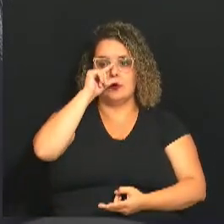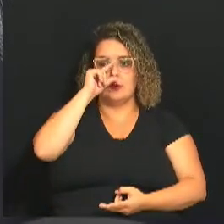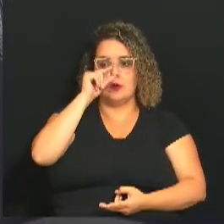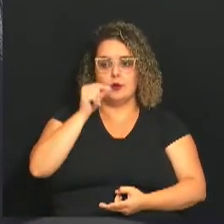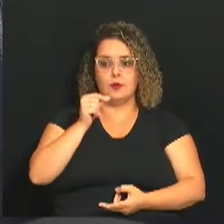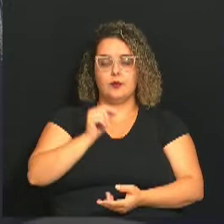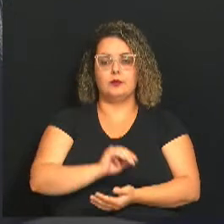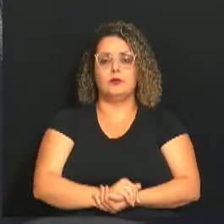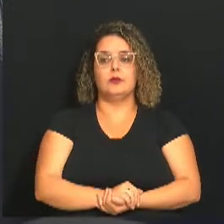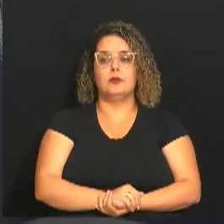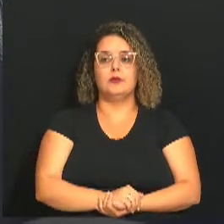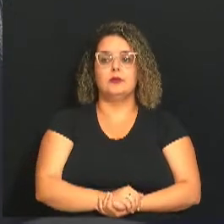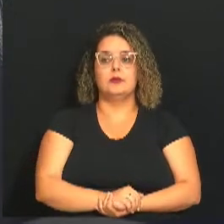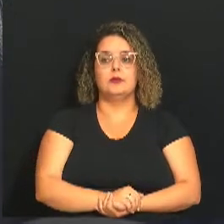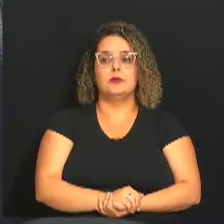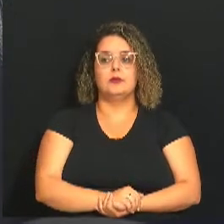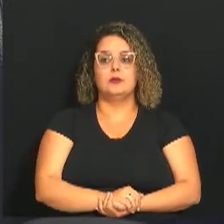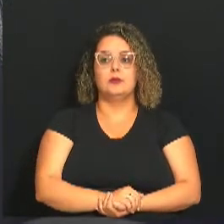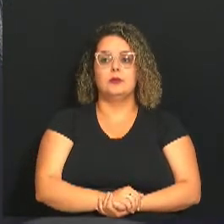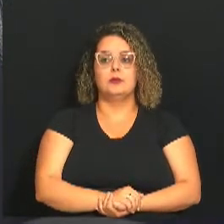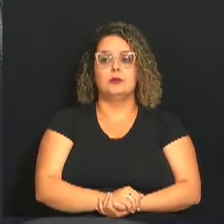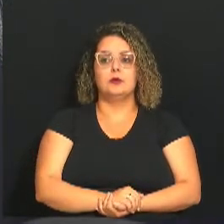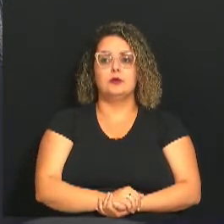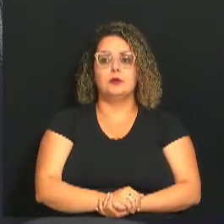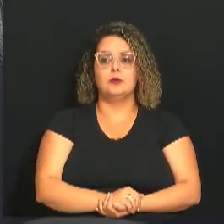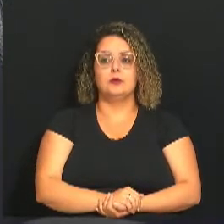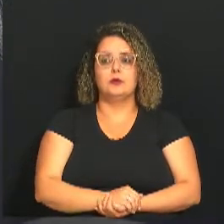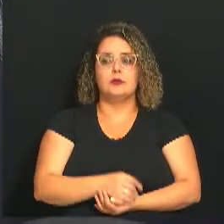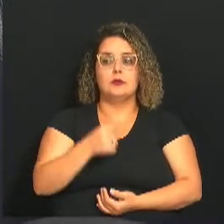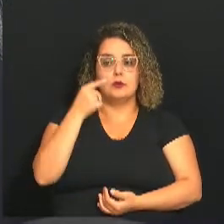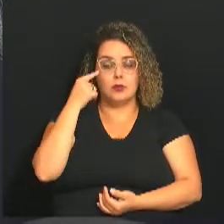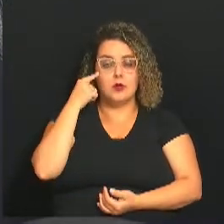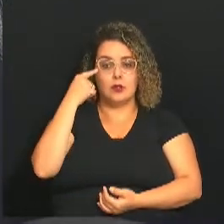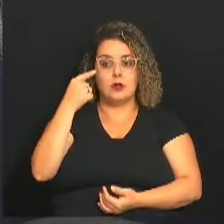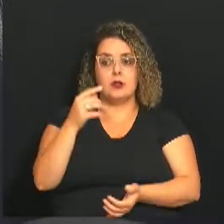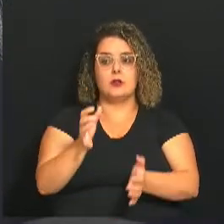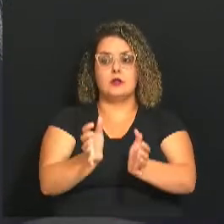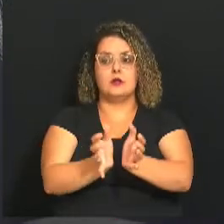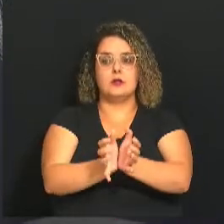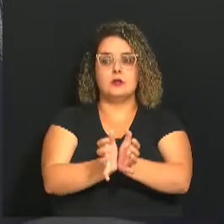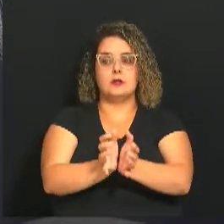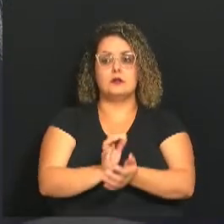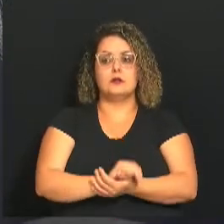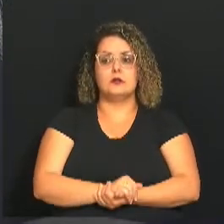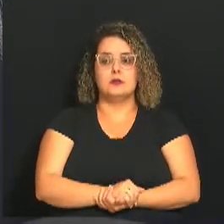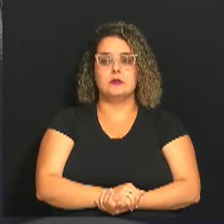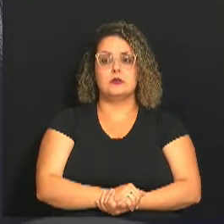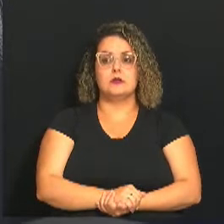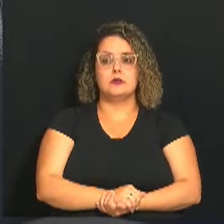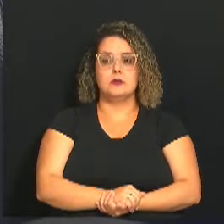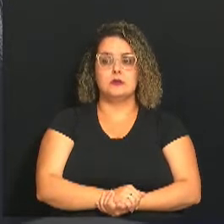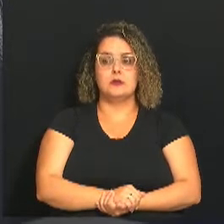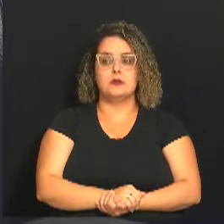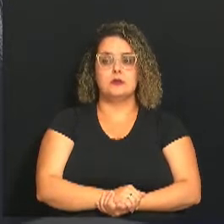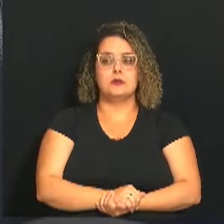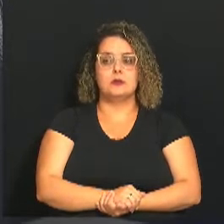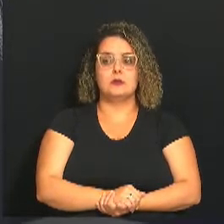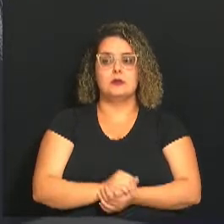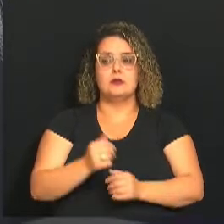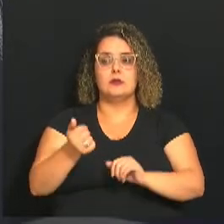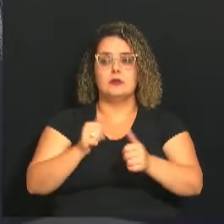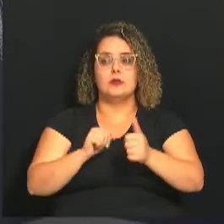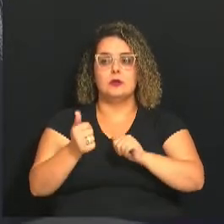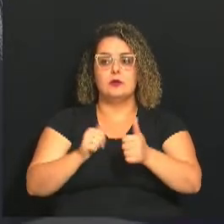Salvetti. A ideia dessa comissão é de que, avaliando um